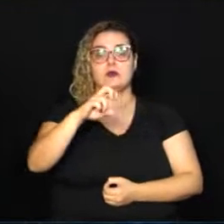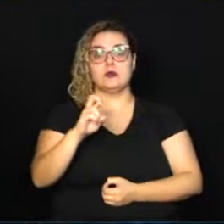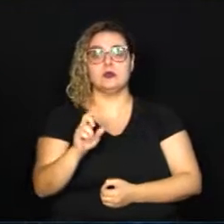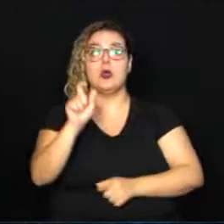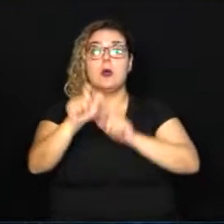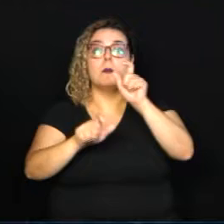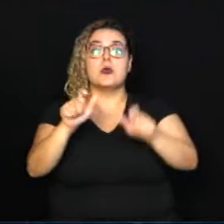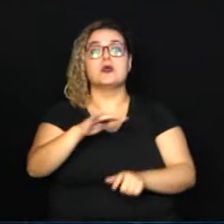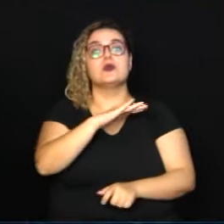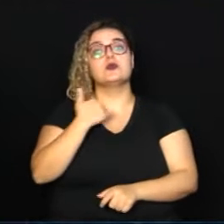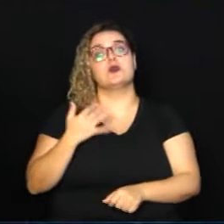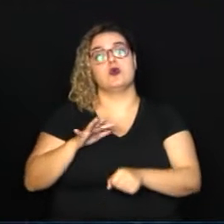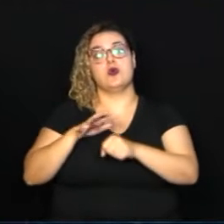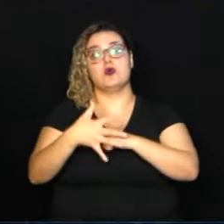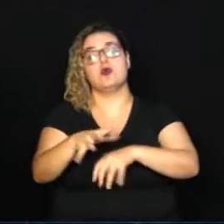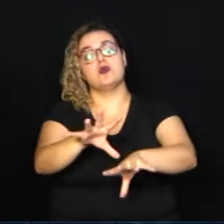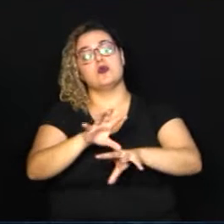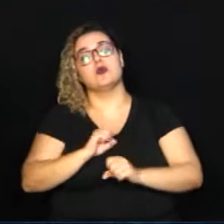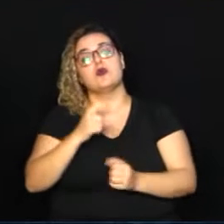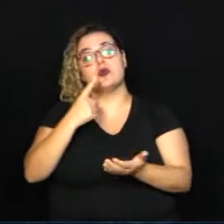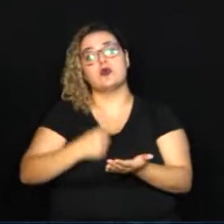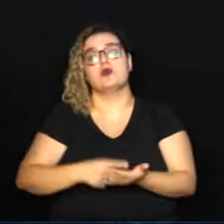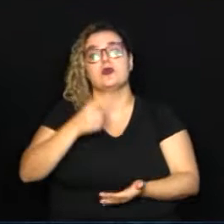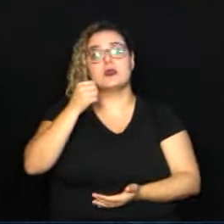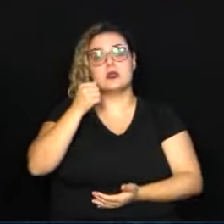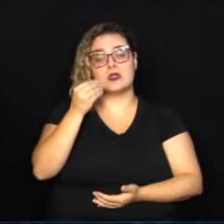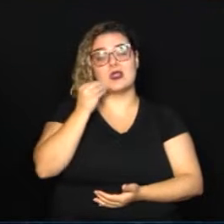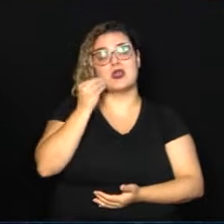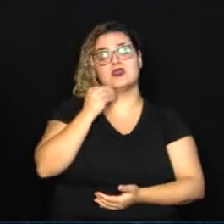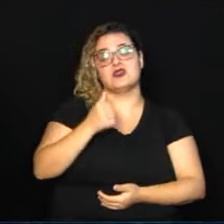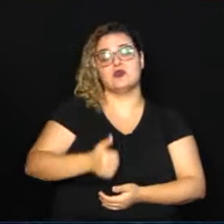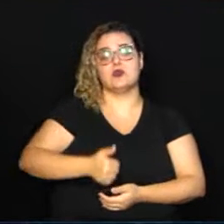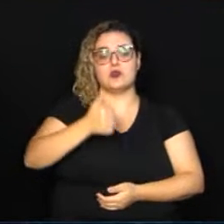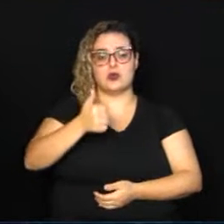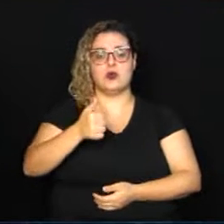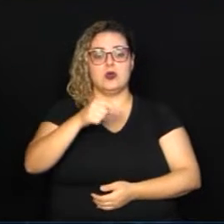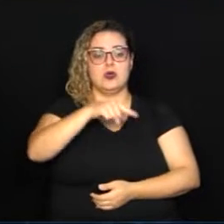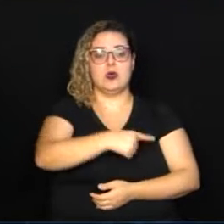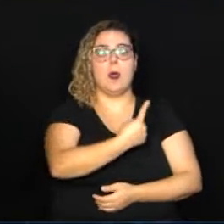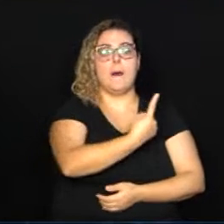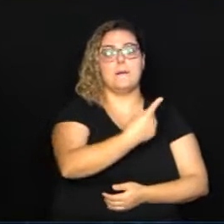4.495 mortes confirmadas pela Covid-19. Campinas soma